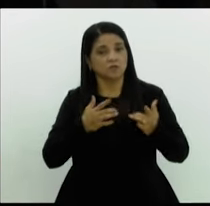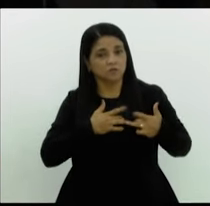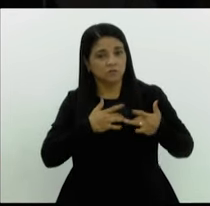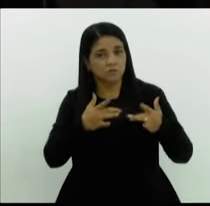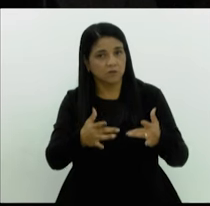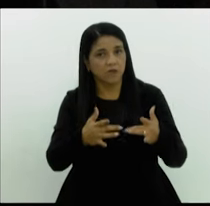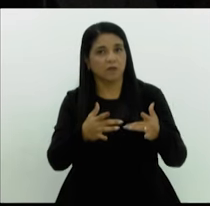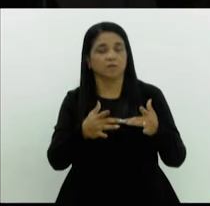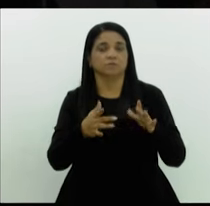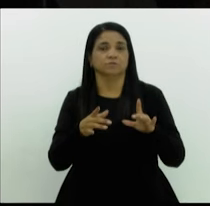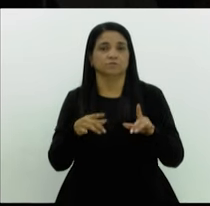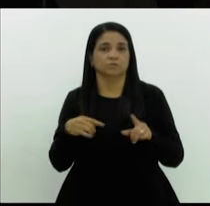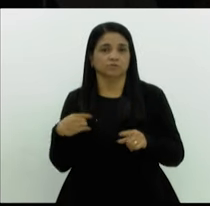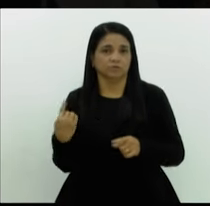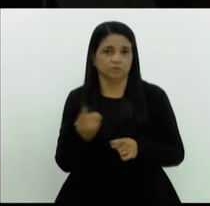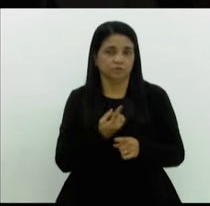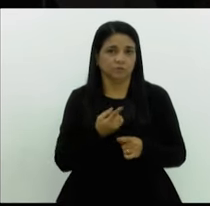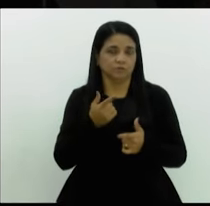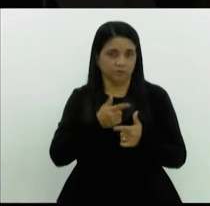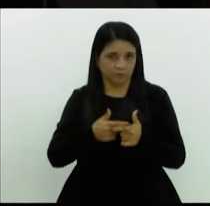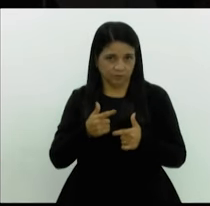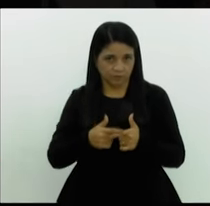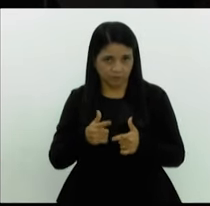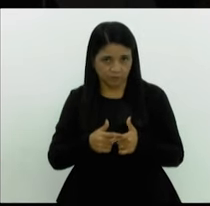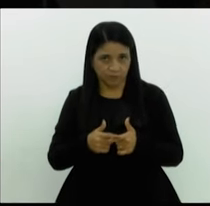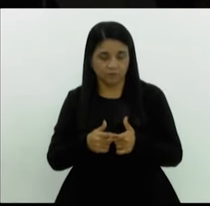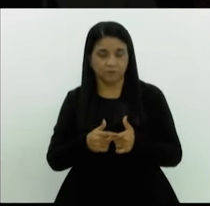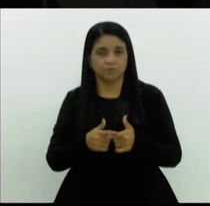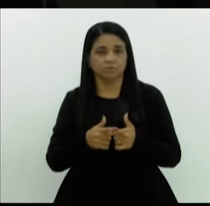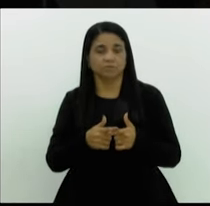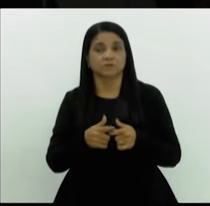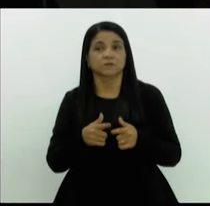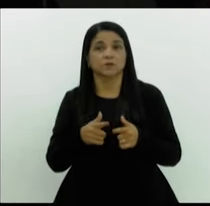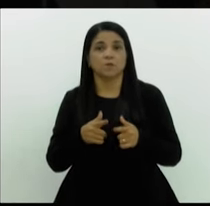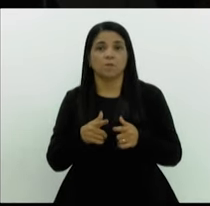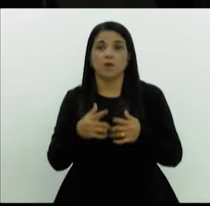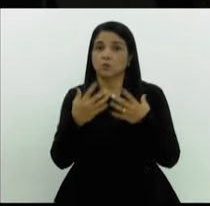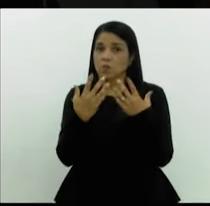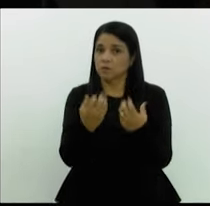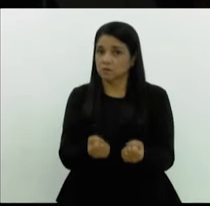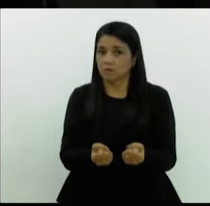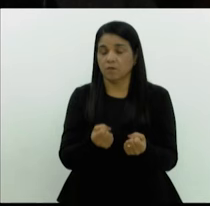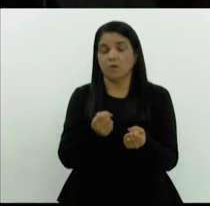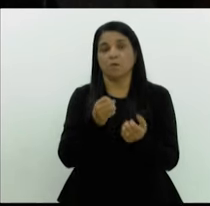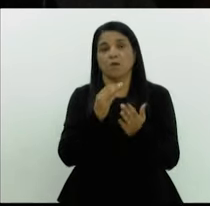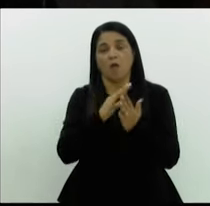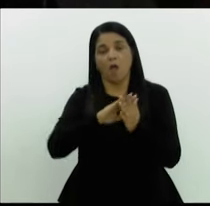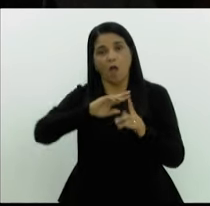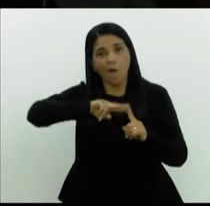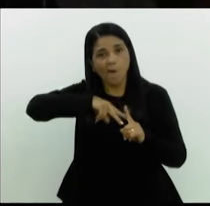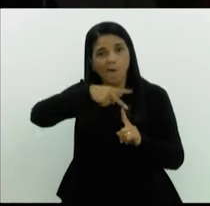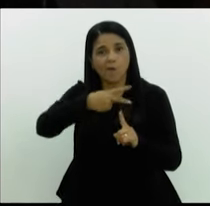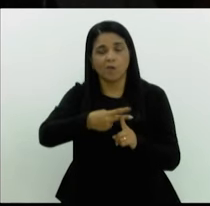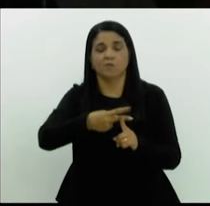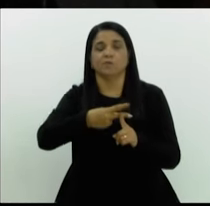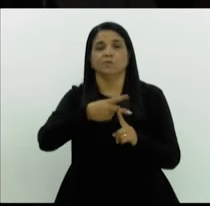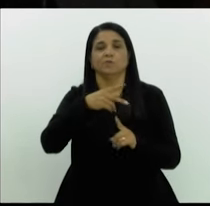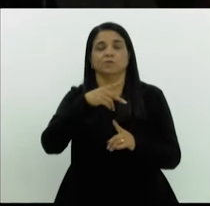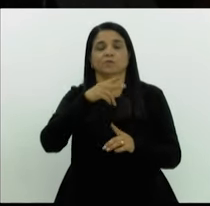essa situação, mas que não aceitávamos aumentar o percentual de contratação temporária para